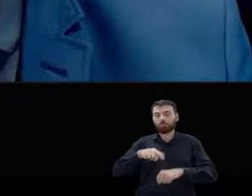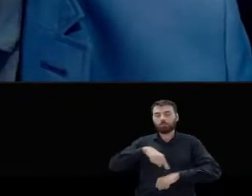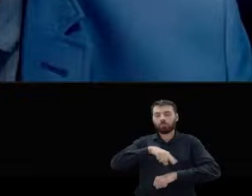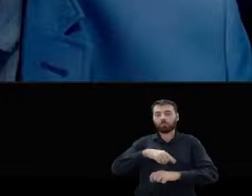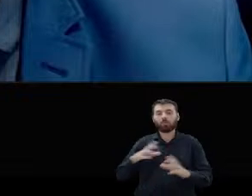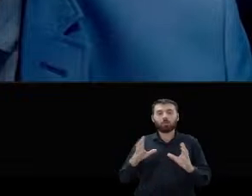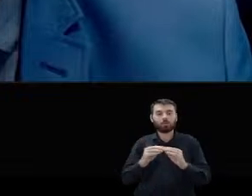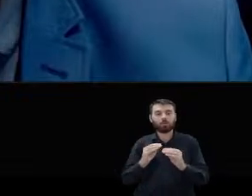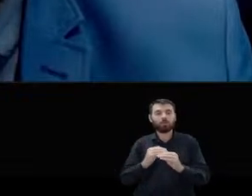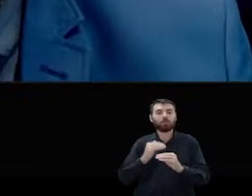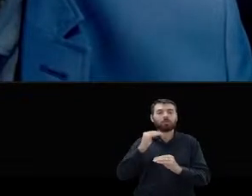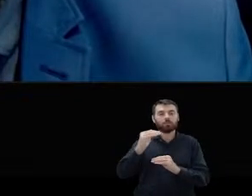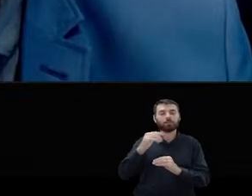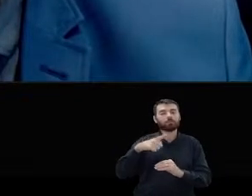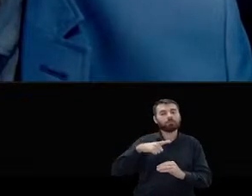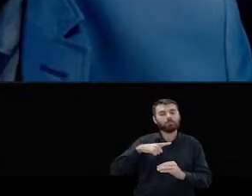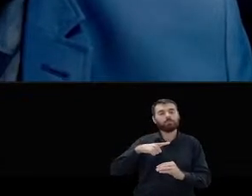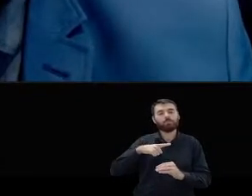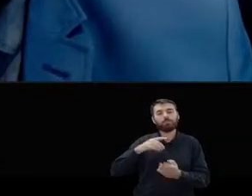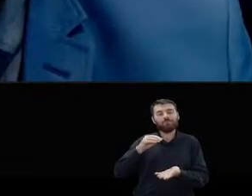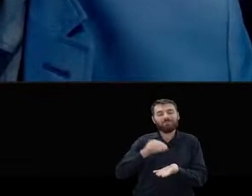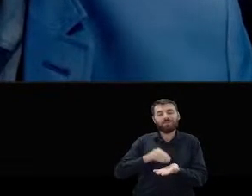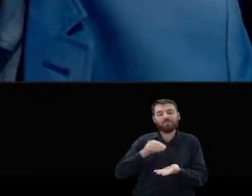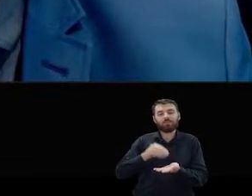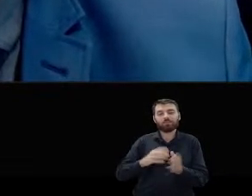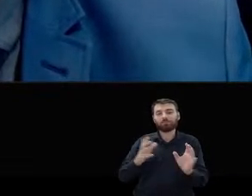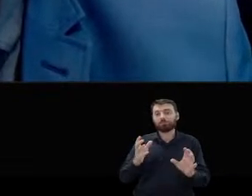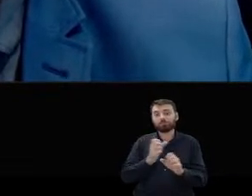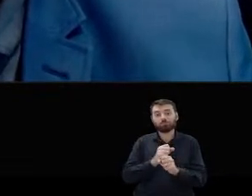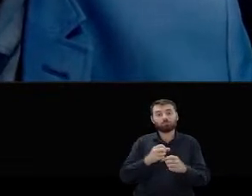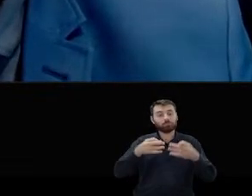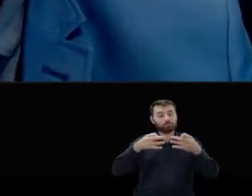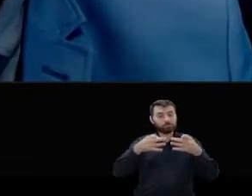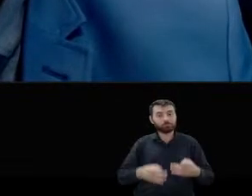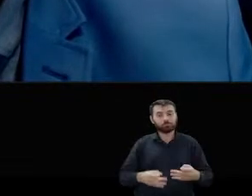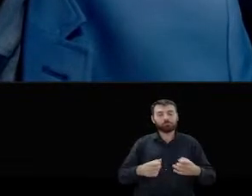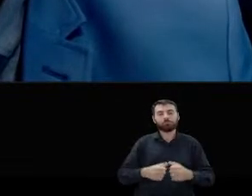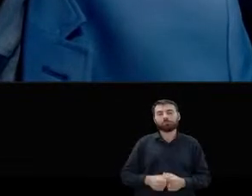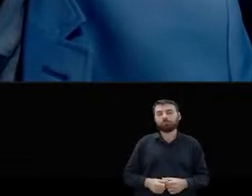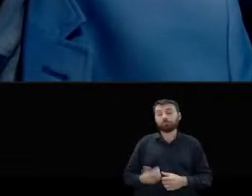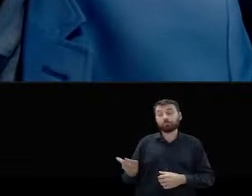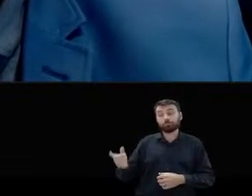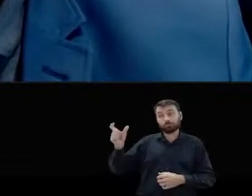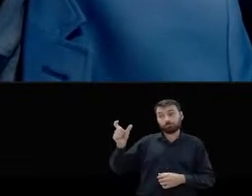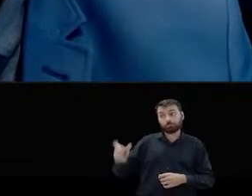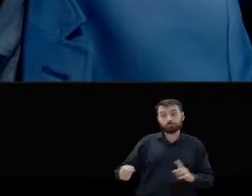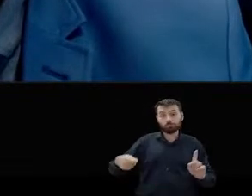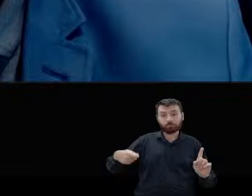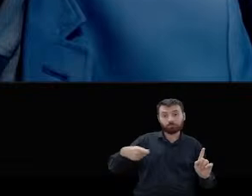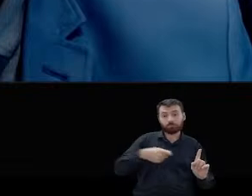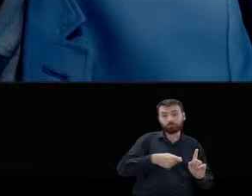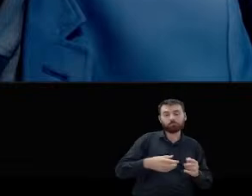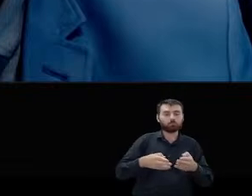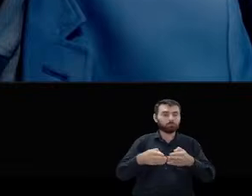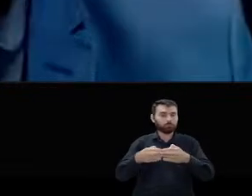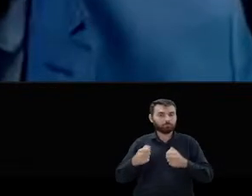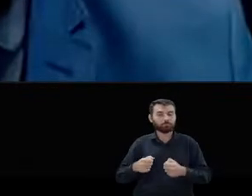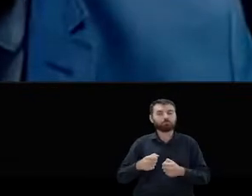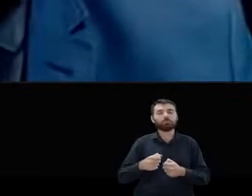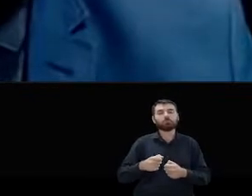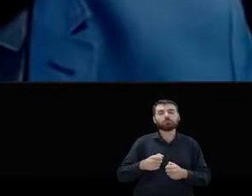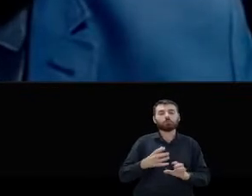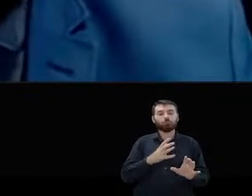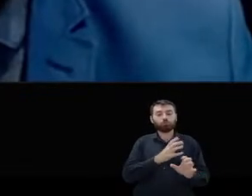que foram efetuadas durante o contrato de trabalho. Então, o que o reclamante está pedindo aqui? Que sejam efetuadas a inclusão das